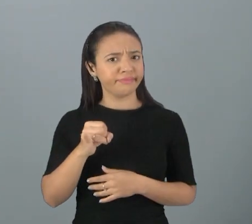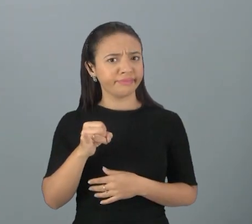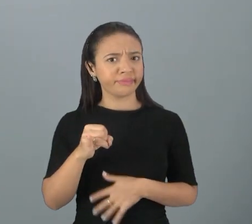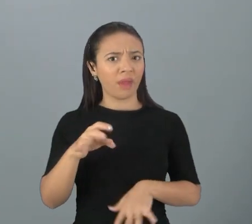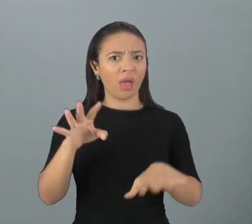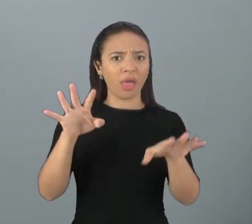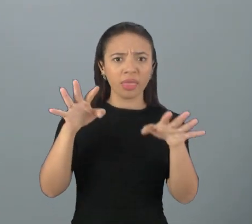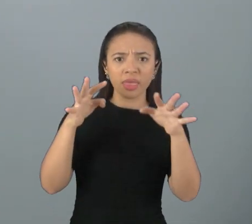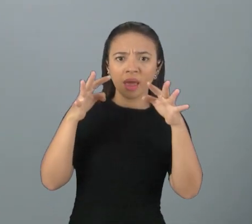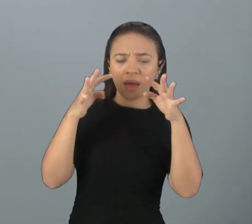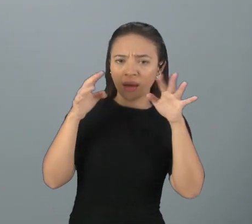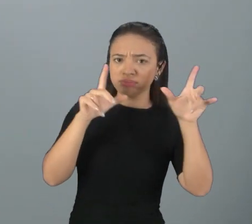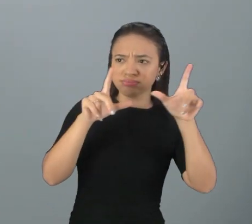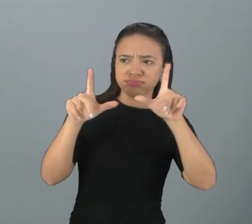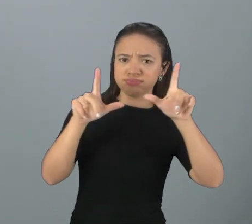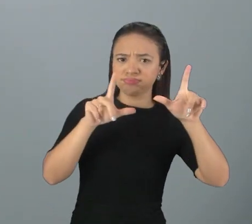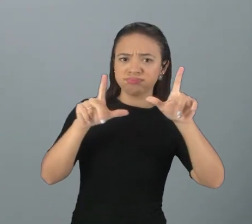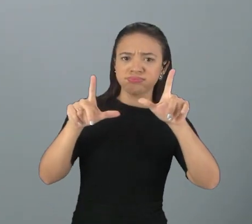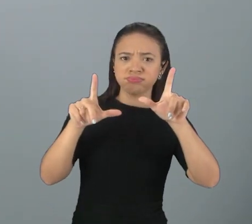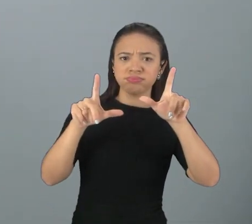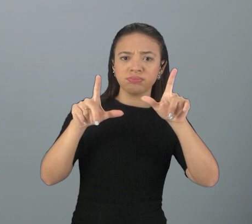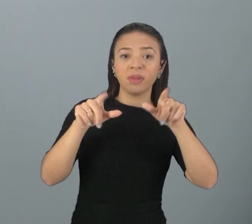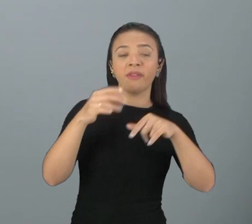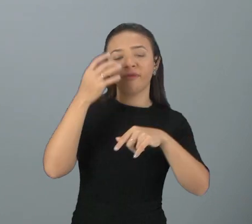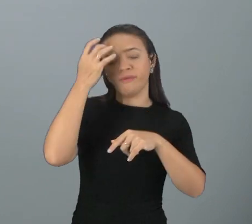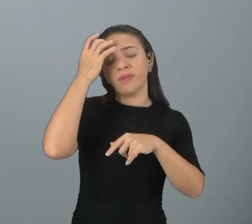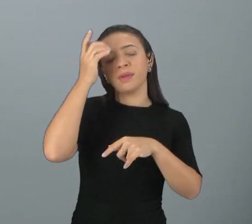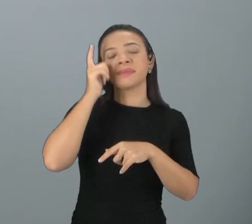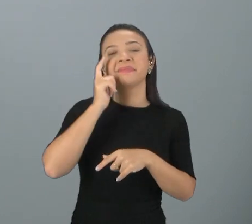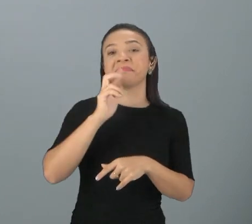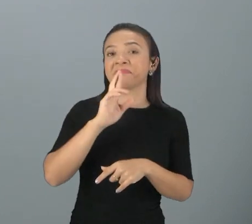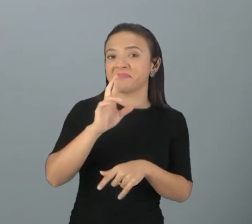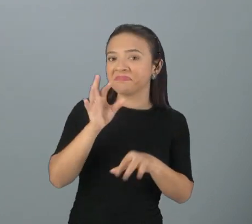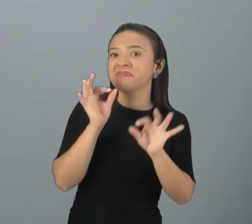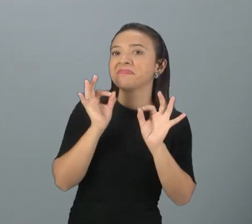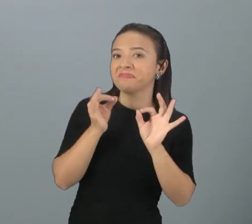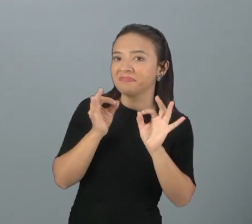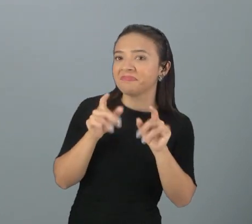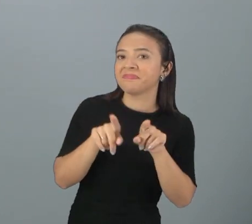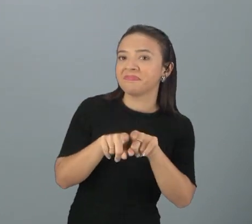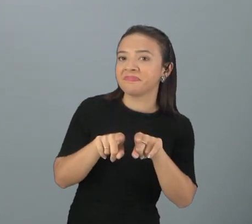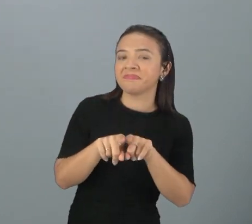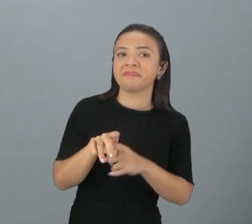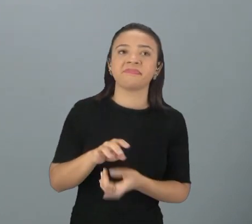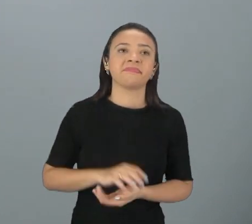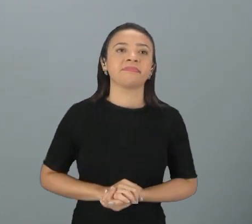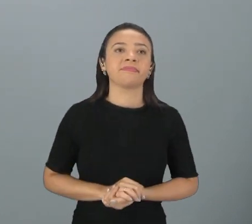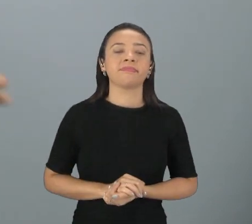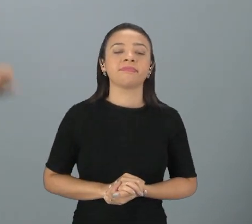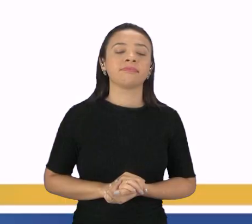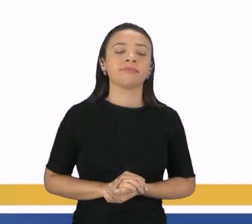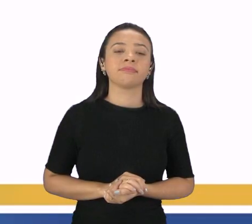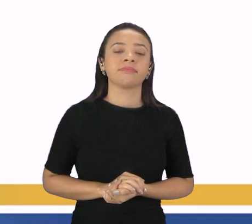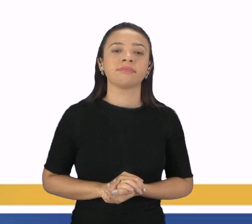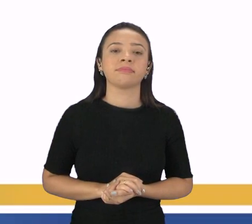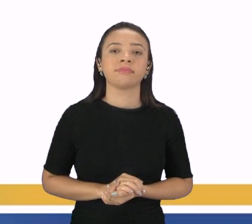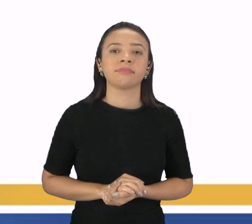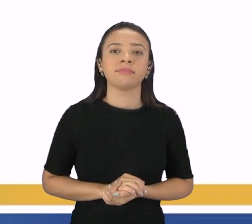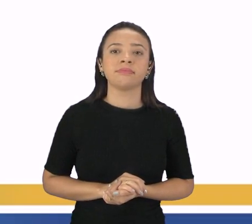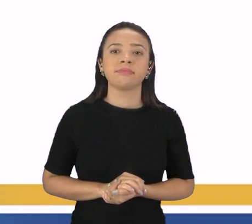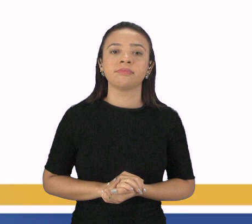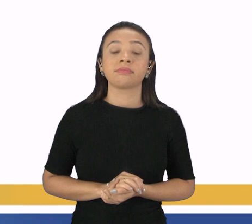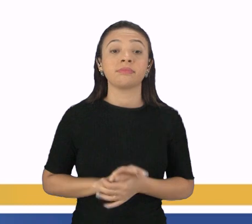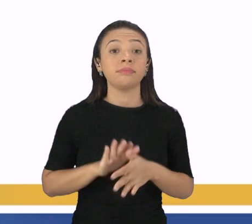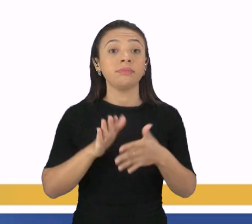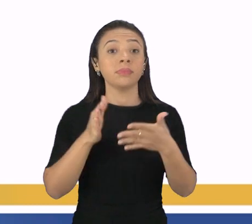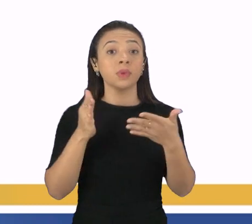prestaram atenção do nosso slide, vai ser também fácil a resolução dessa atividade, né? Qual é